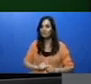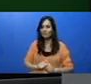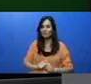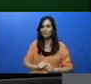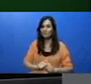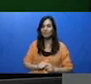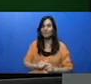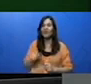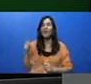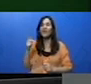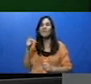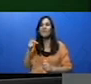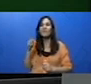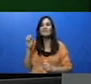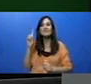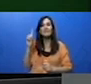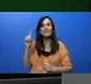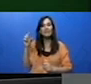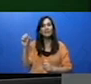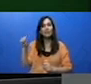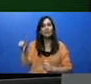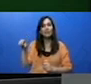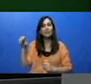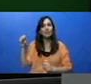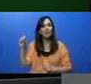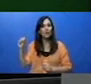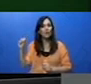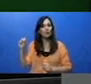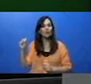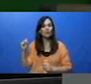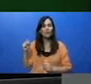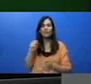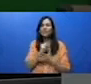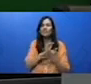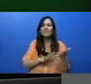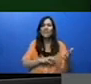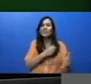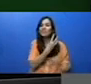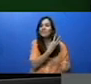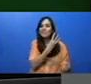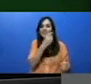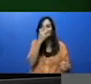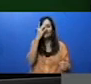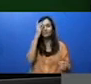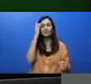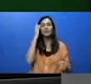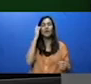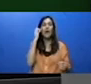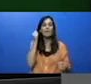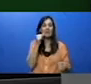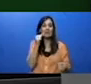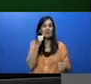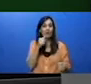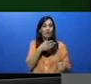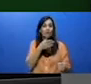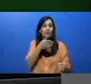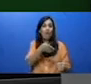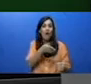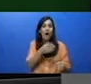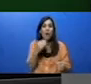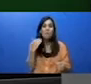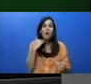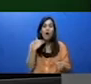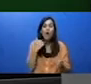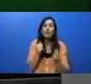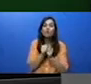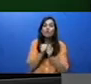Na página 198, 3. Tereza foi com sua avó ao banco e o gerente informou